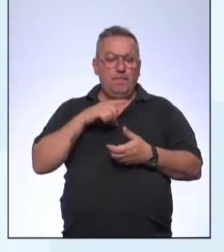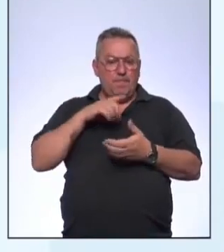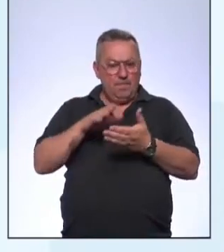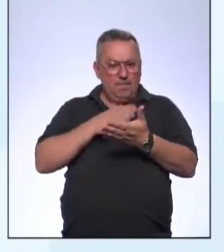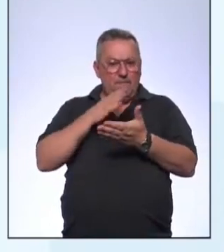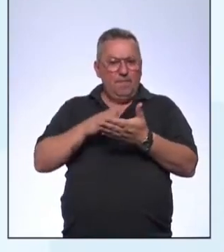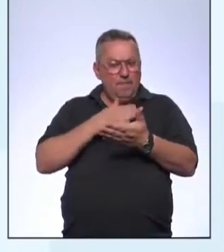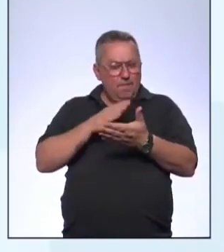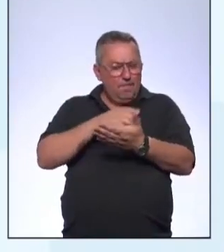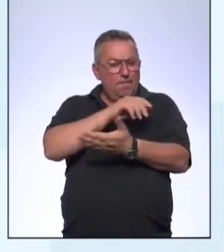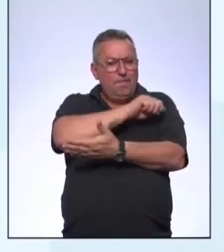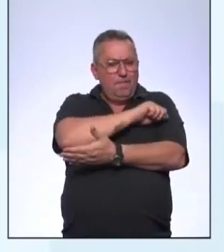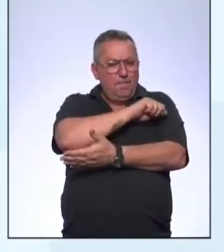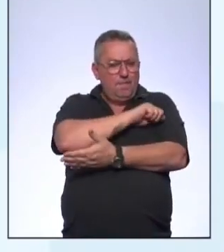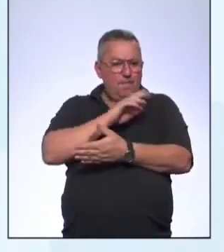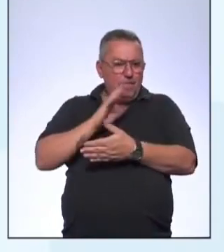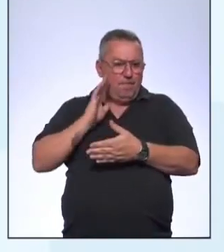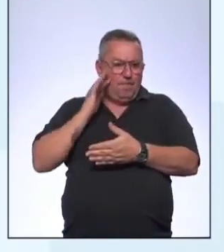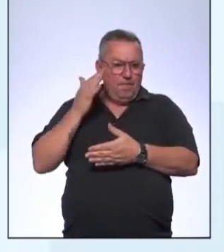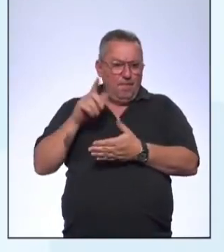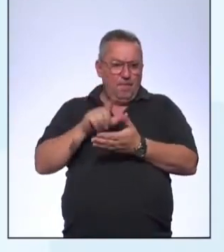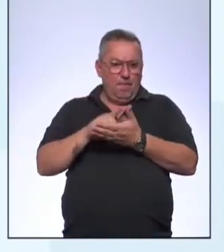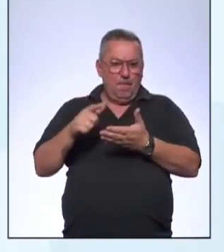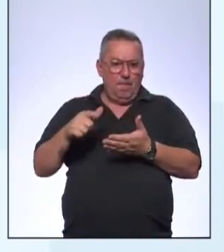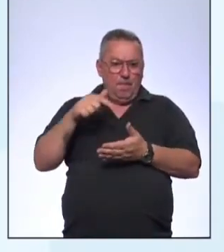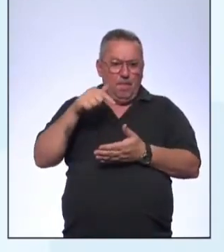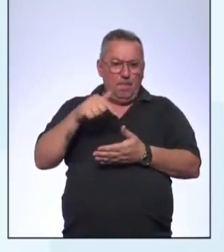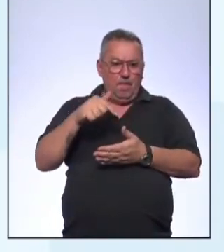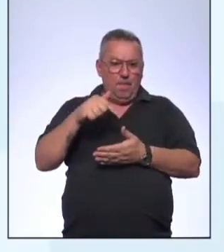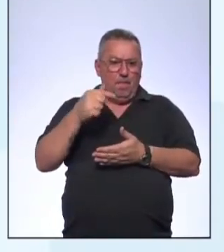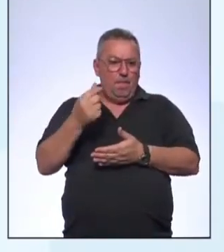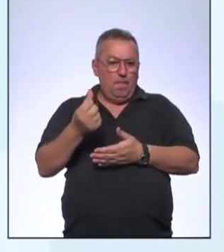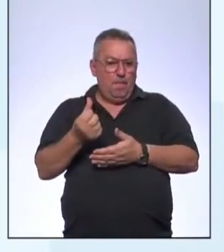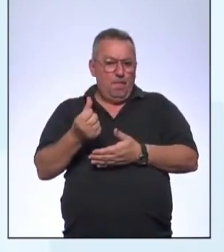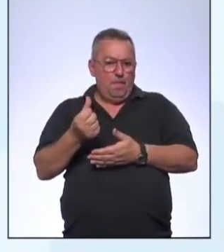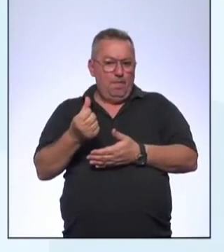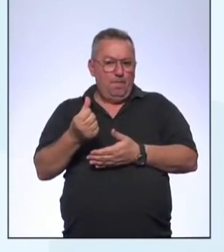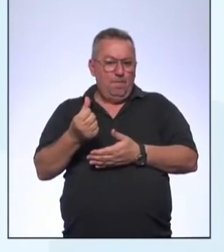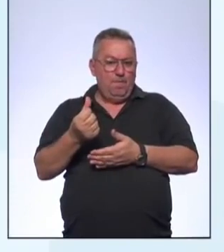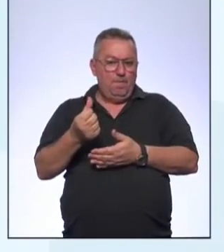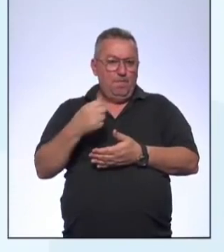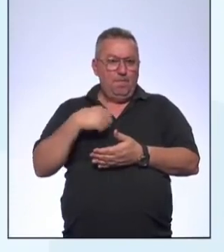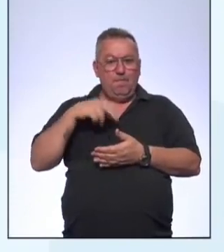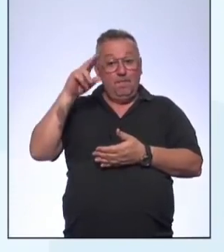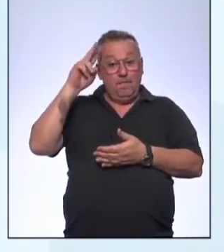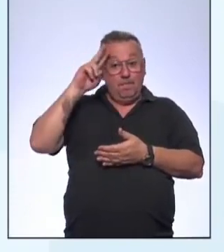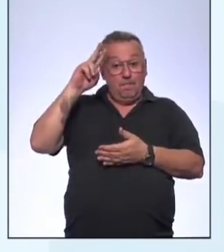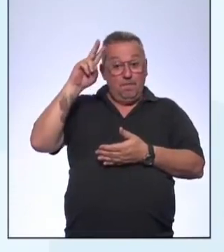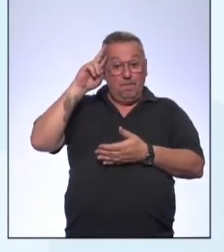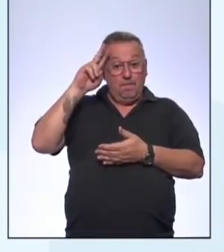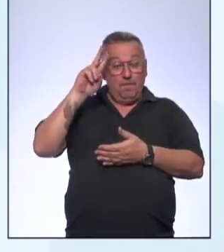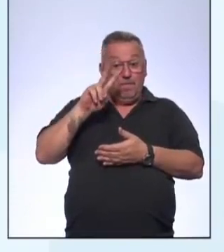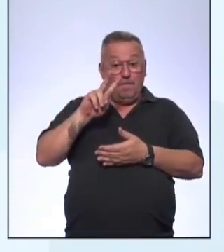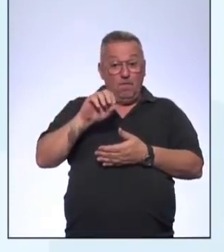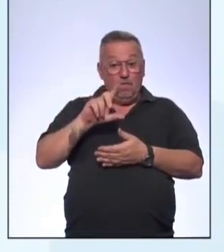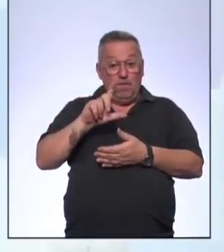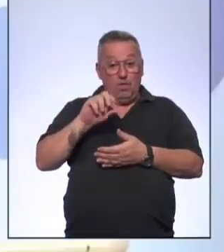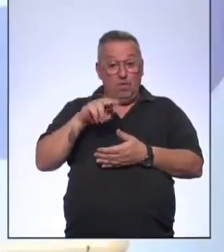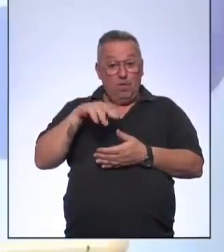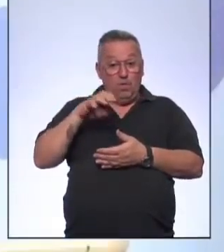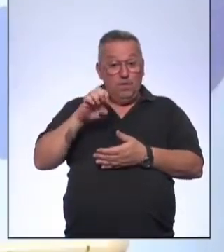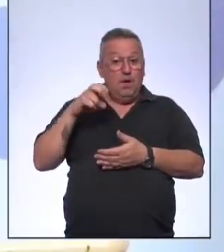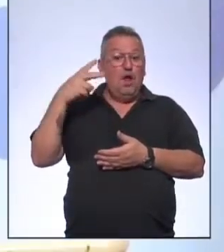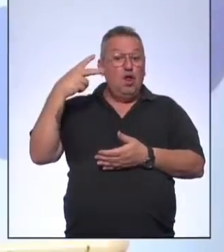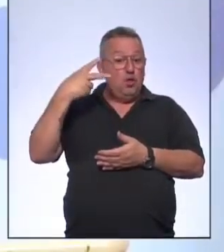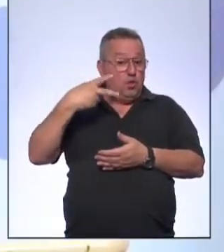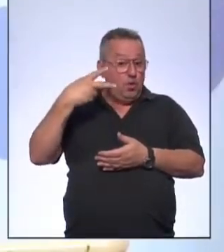do aluno essa resolução deles, Ale. Está na página 76. Lembrando que é o volume 2, né,